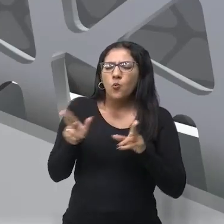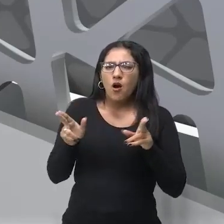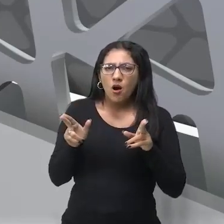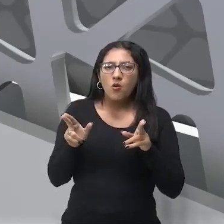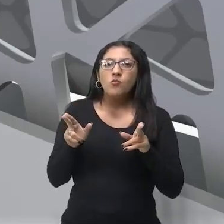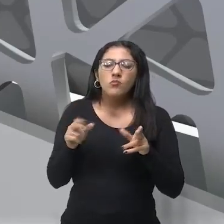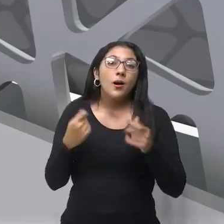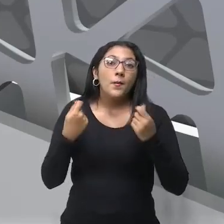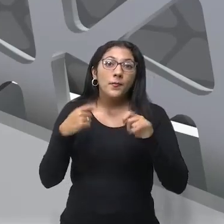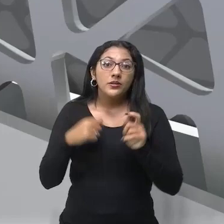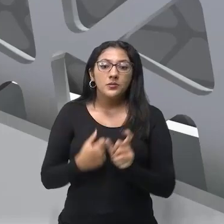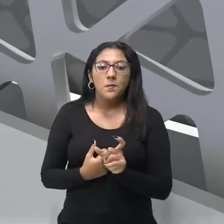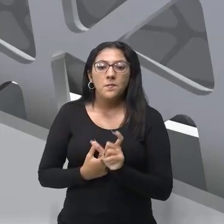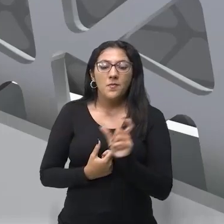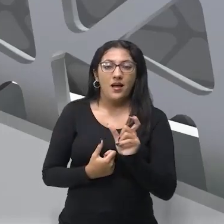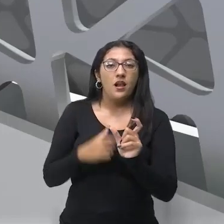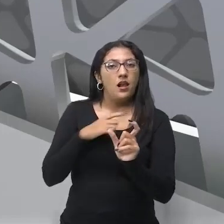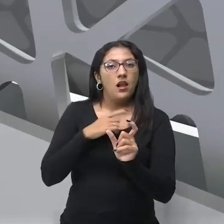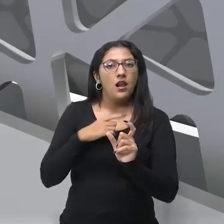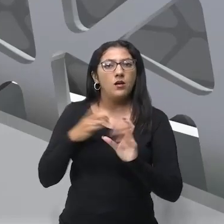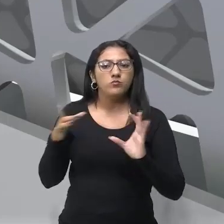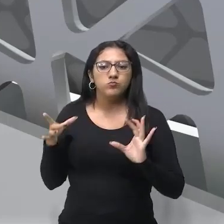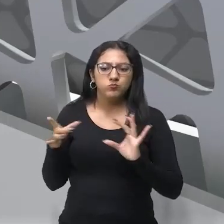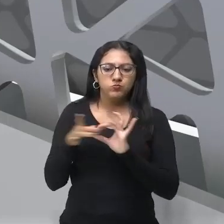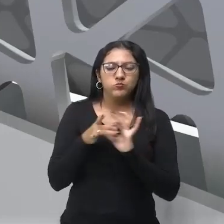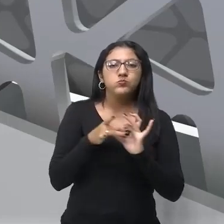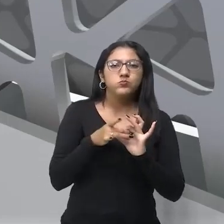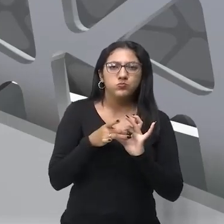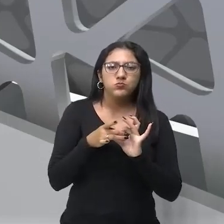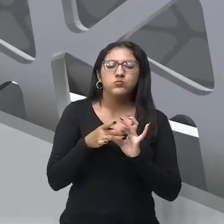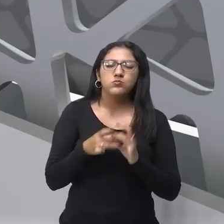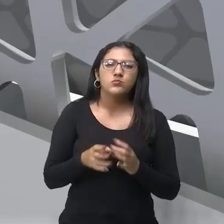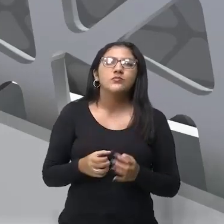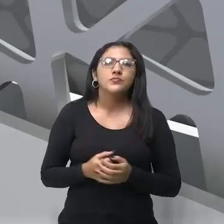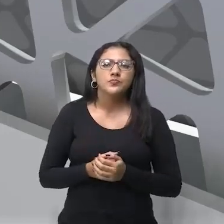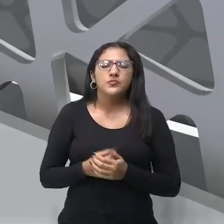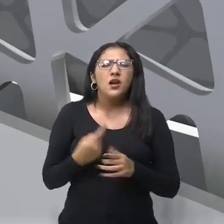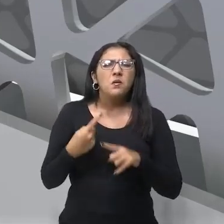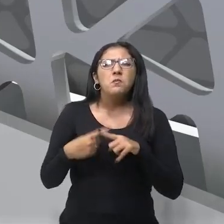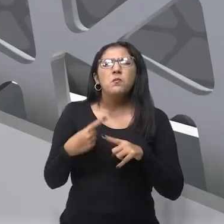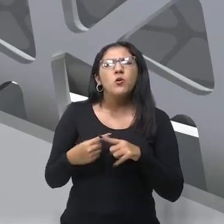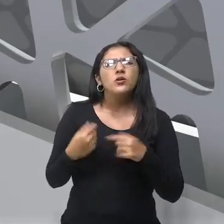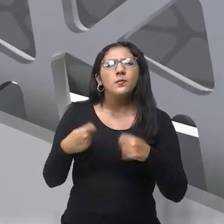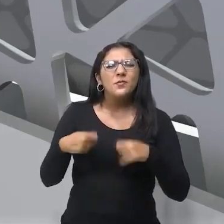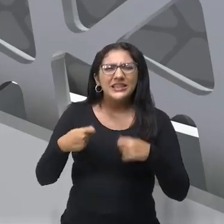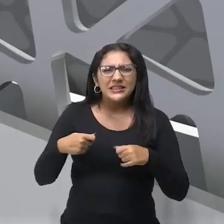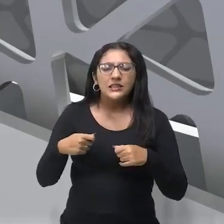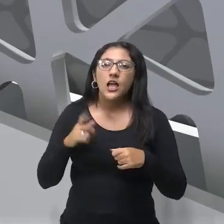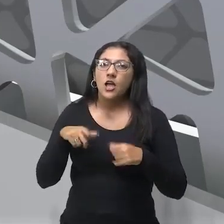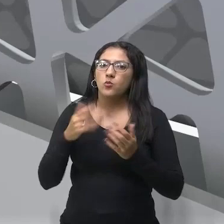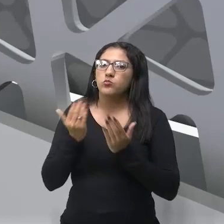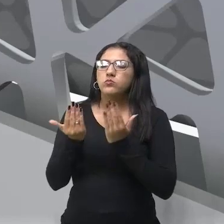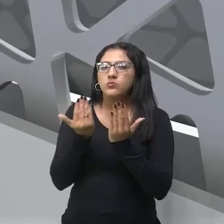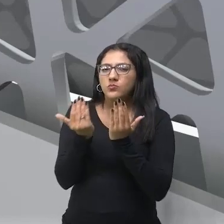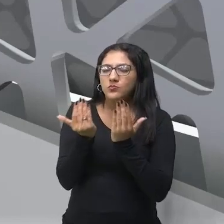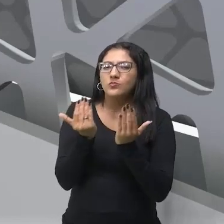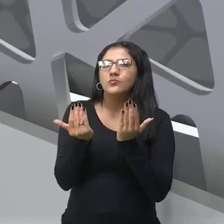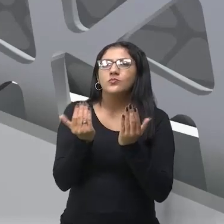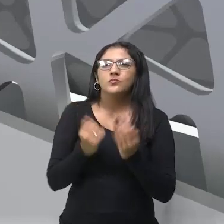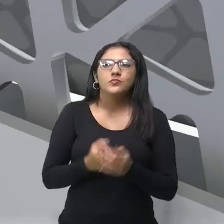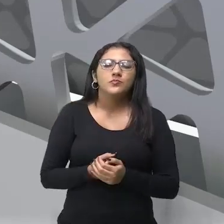ter essa palavrinha, tem que ter essa expressão comparativa de forma evidente. Sabe por quê? Porque aí é